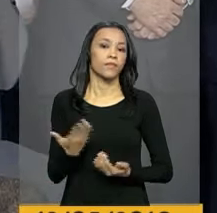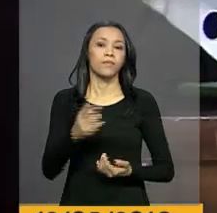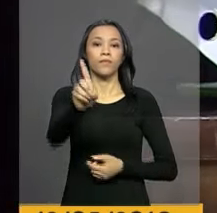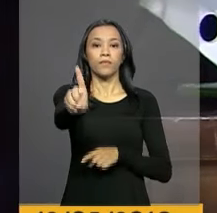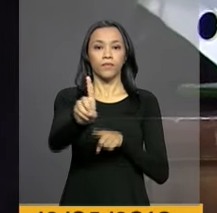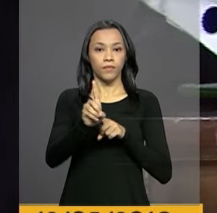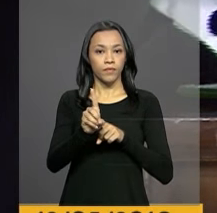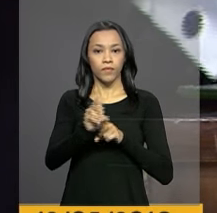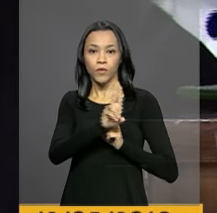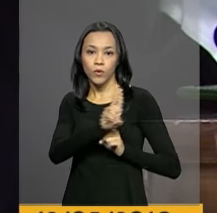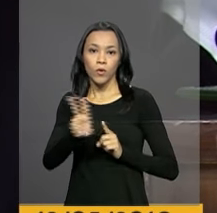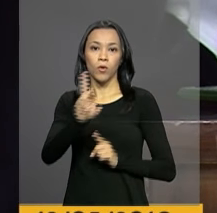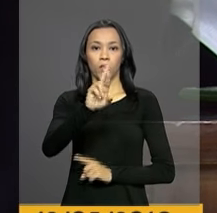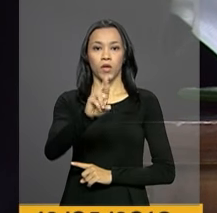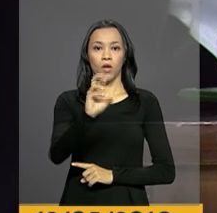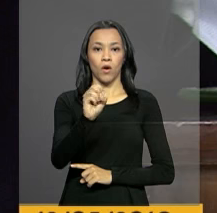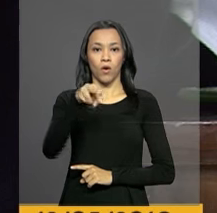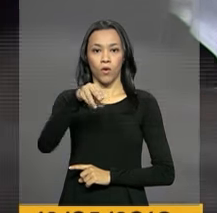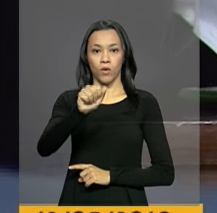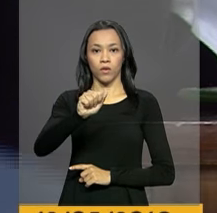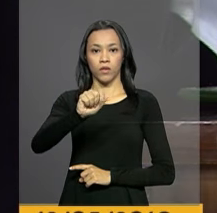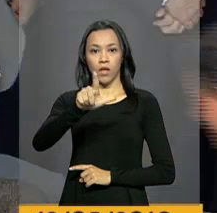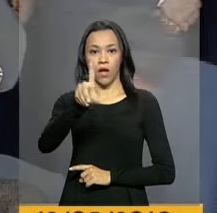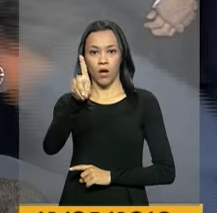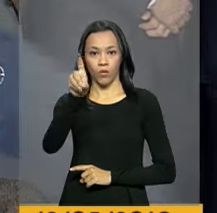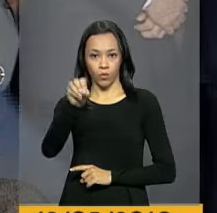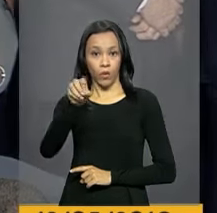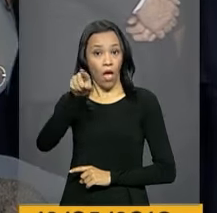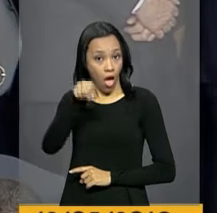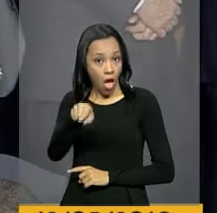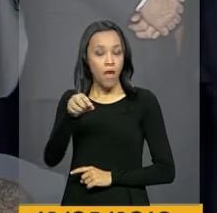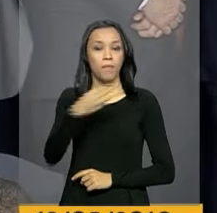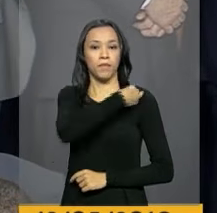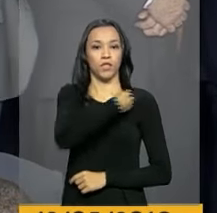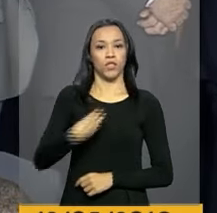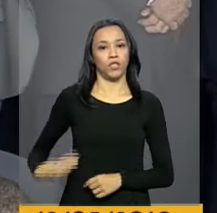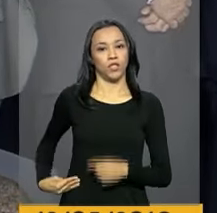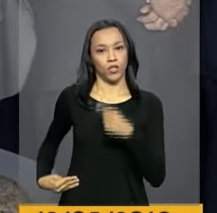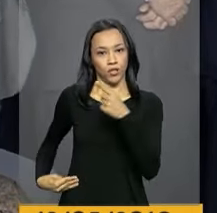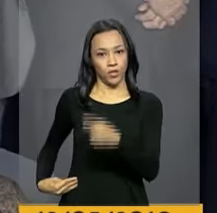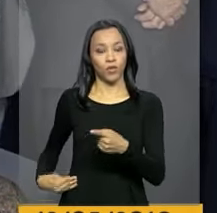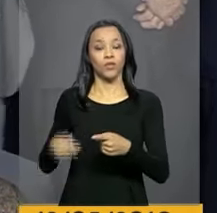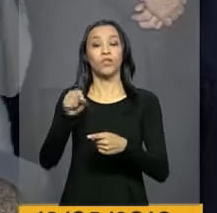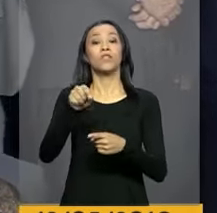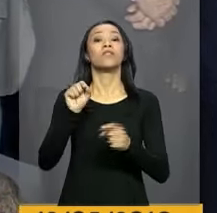Ronaldo Nogueira de Oliveira, ministro de Estado do Trabalho.